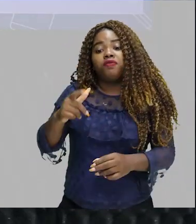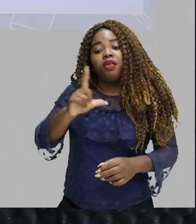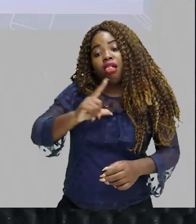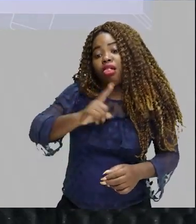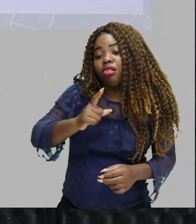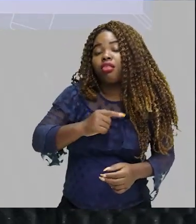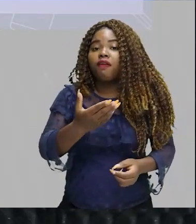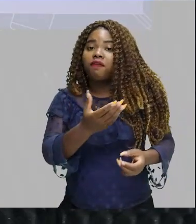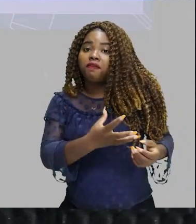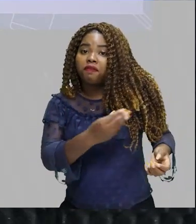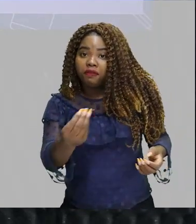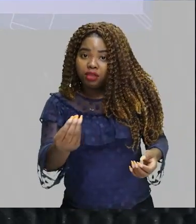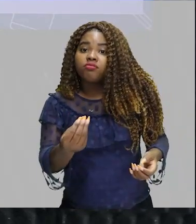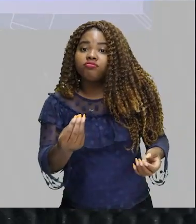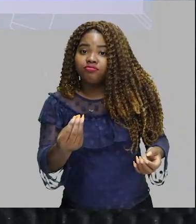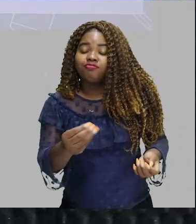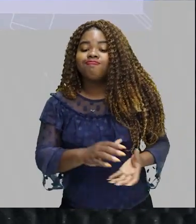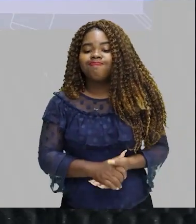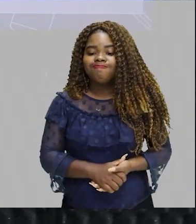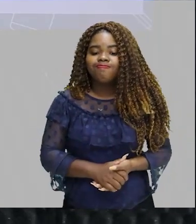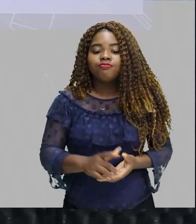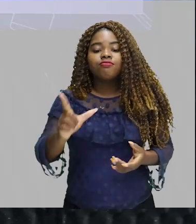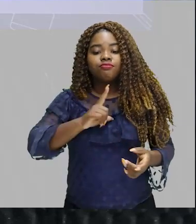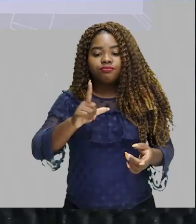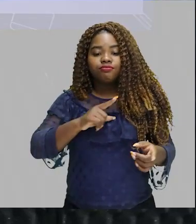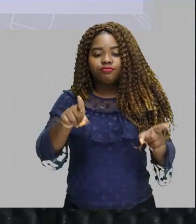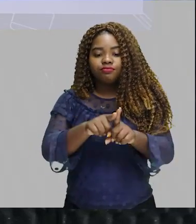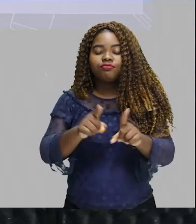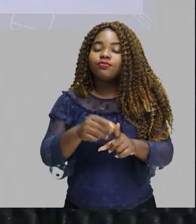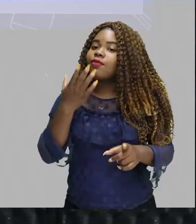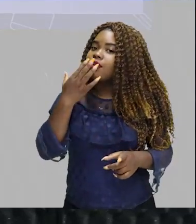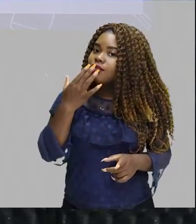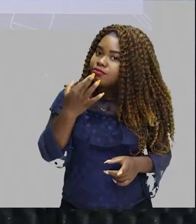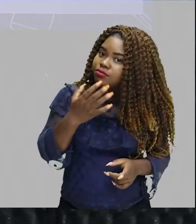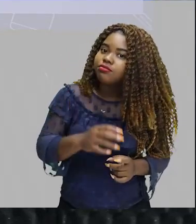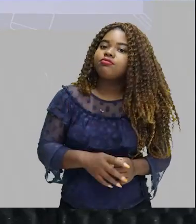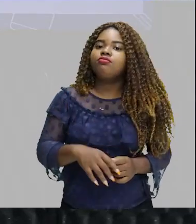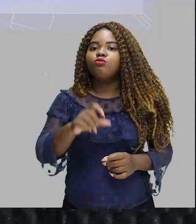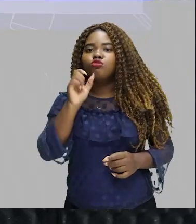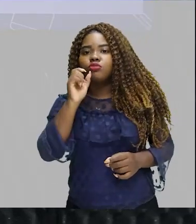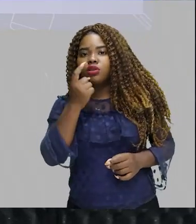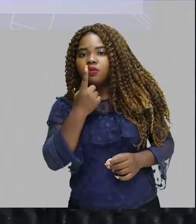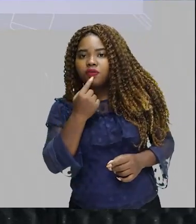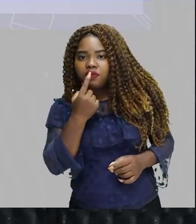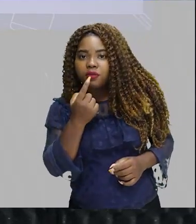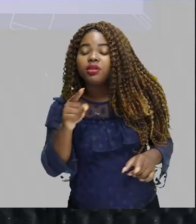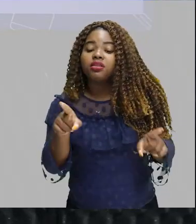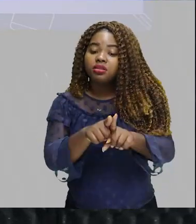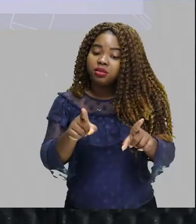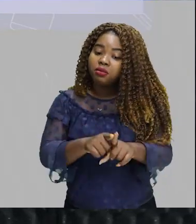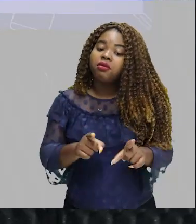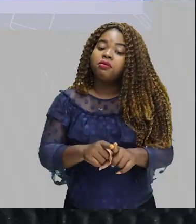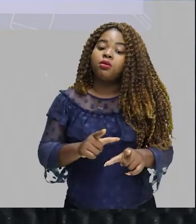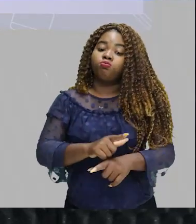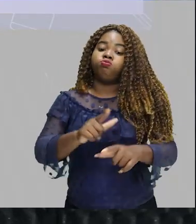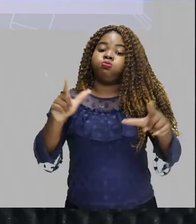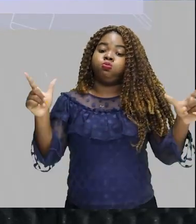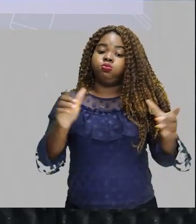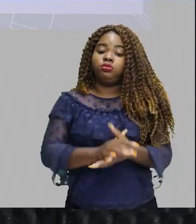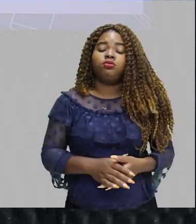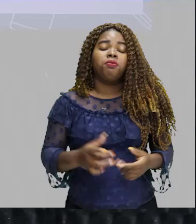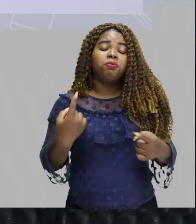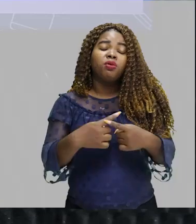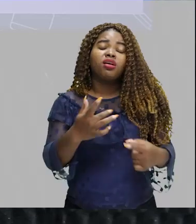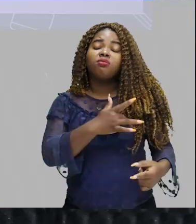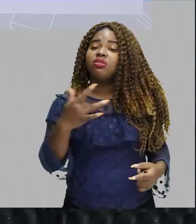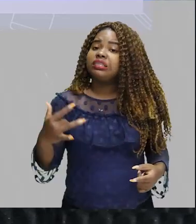nós tínhamos uma taxa de mortalidade também, ó, que a gente vai ver essa linha vermelhinha, também era muito alta. Porque a medicina, como eu te disse, ainda não era totalmente evoluída. Nós